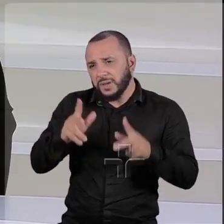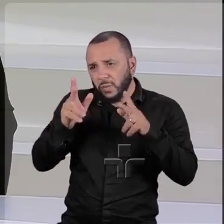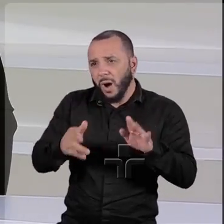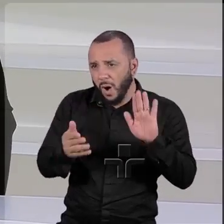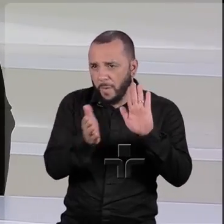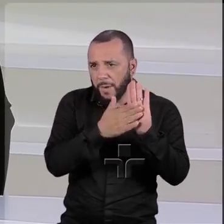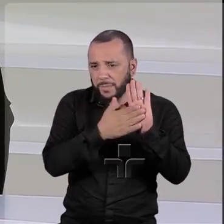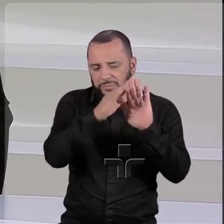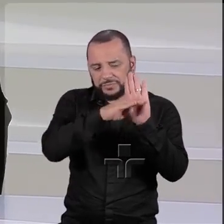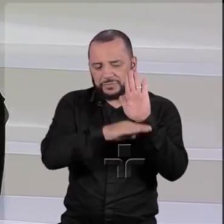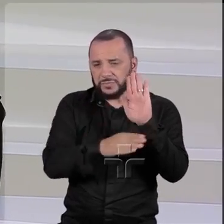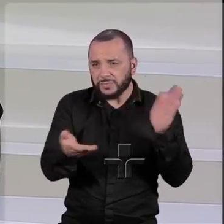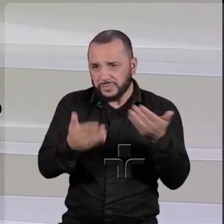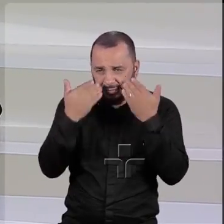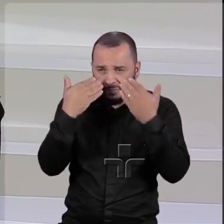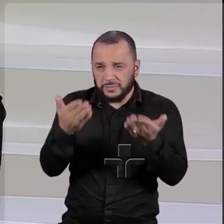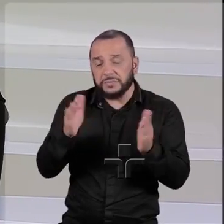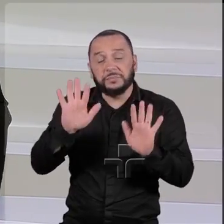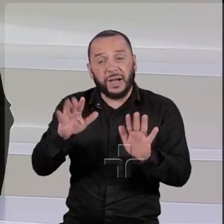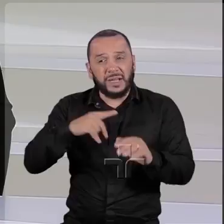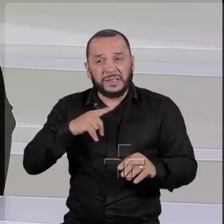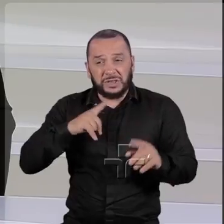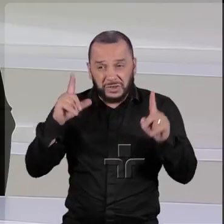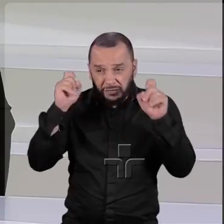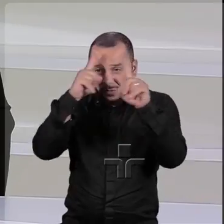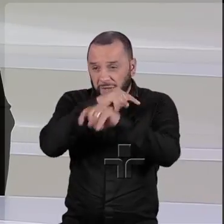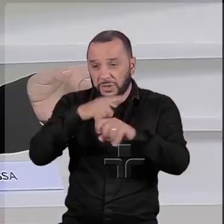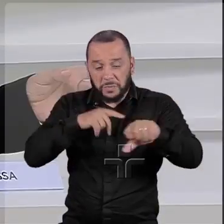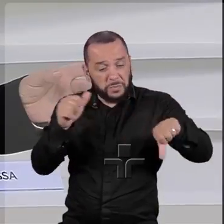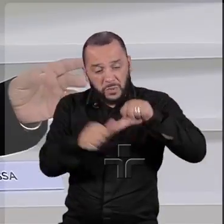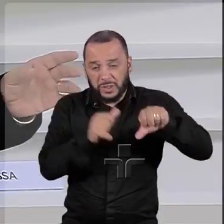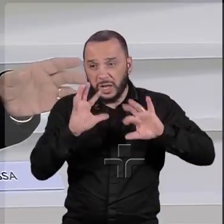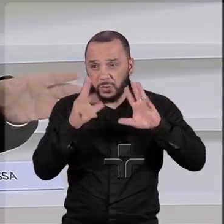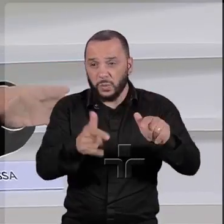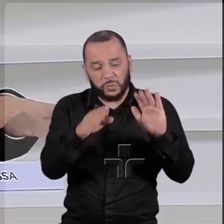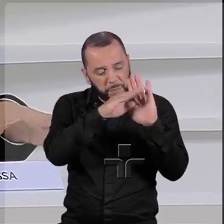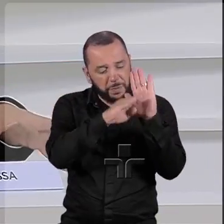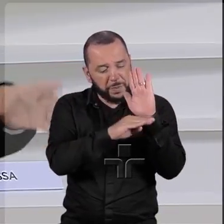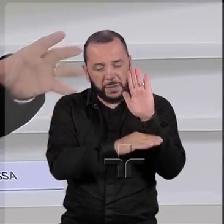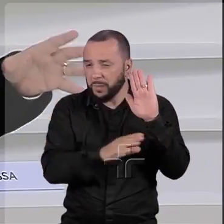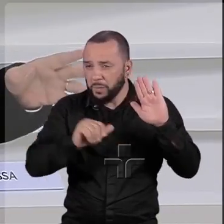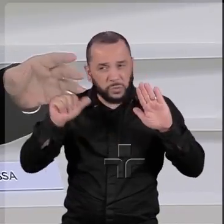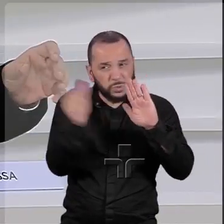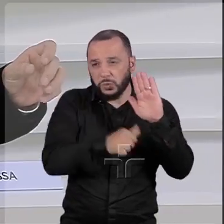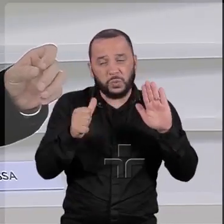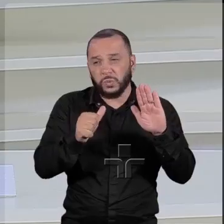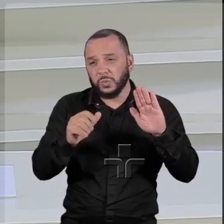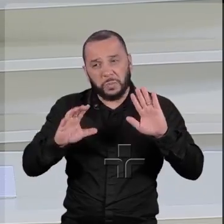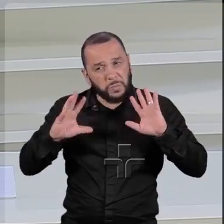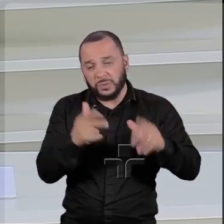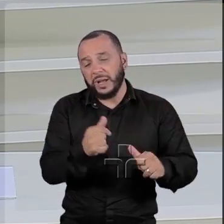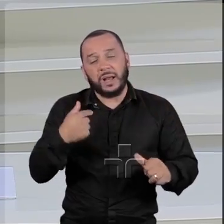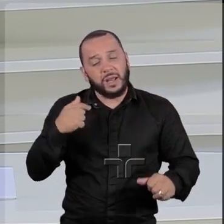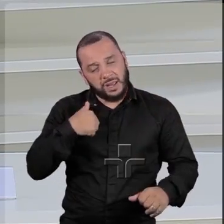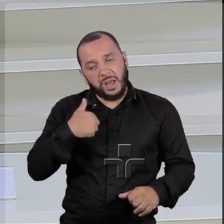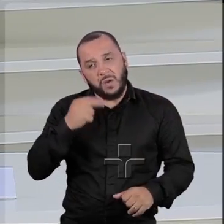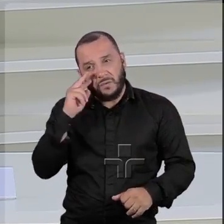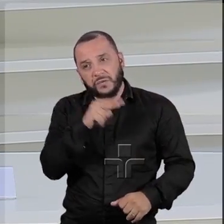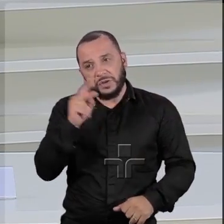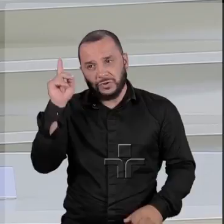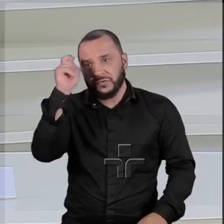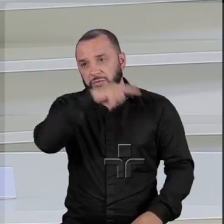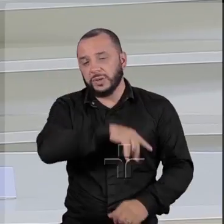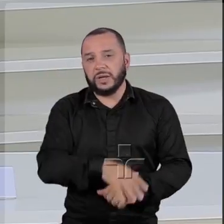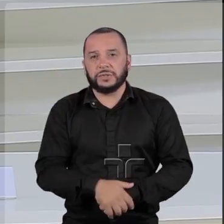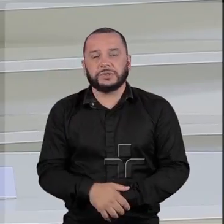vejo a dificuldade em fazer tudo isso ao mesmo tempo. E, Daphne, essa... Não, aí o senhor falar. Não, eu